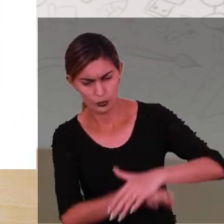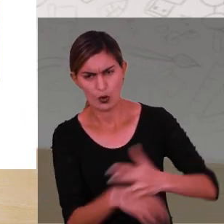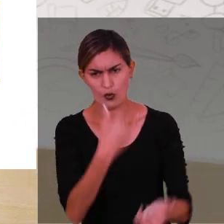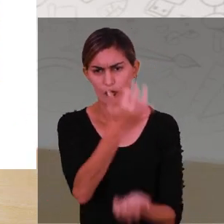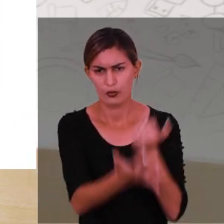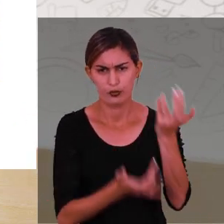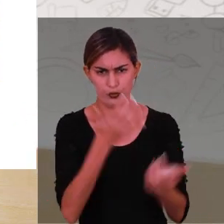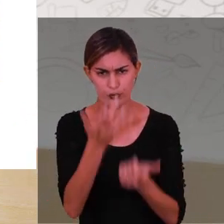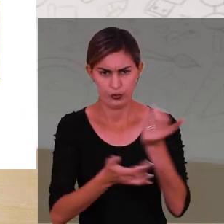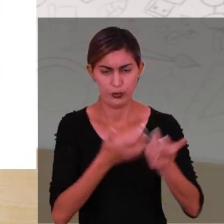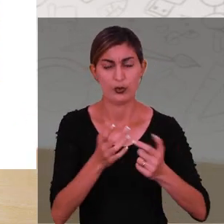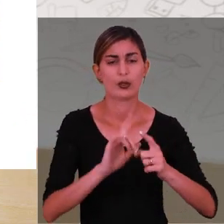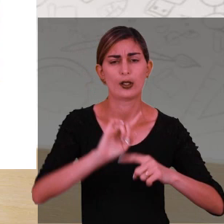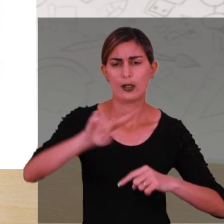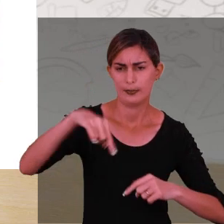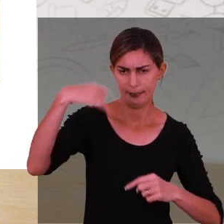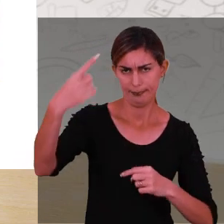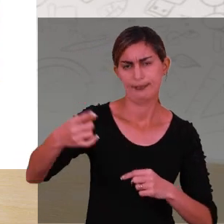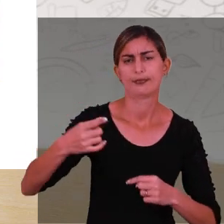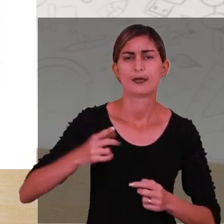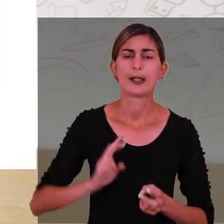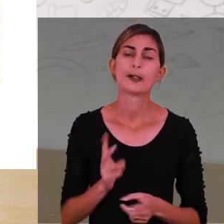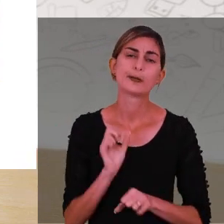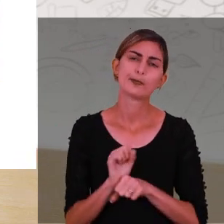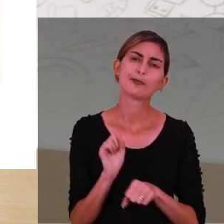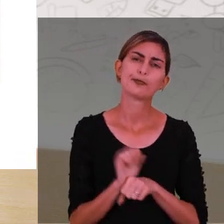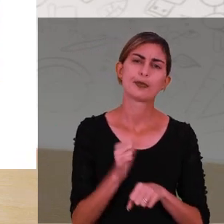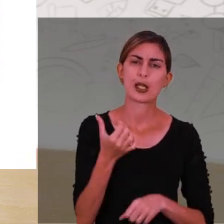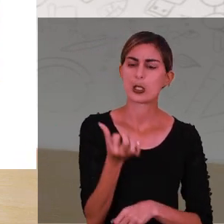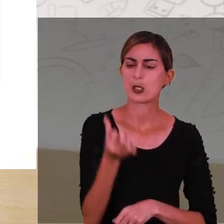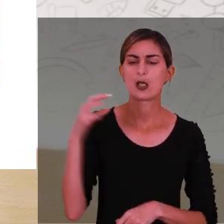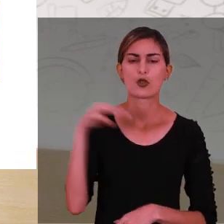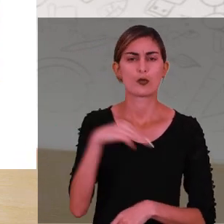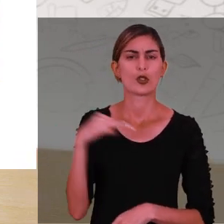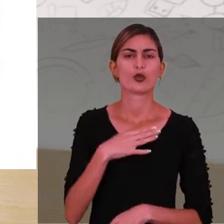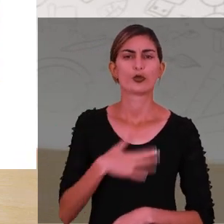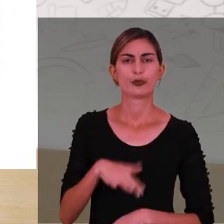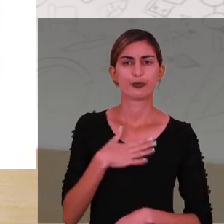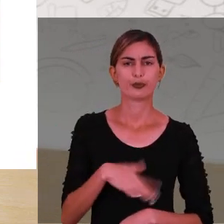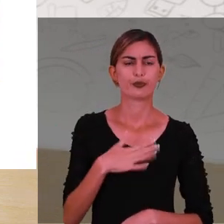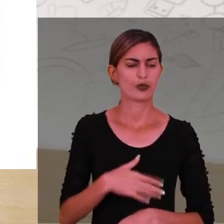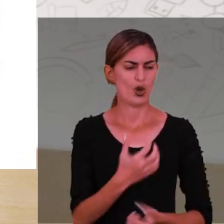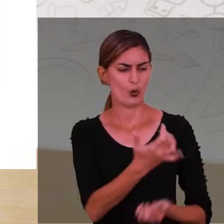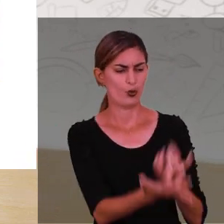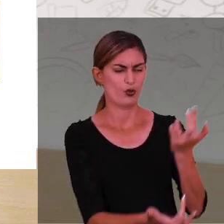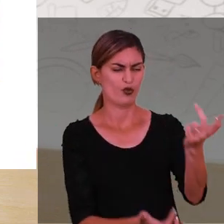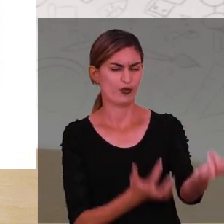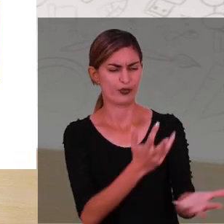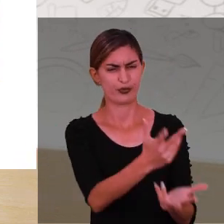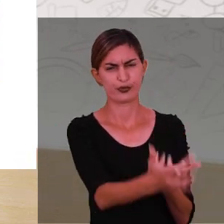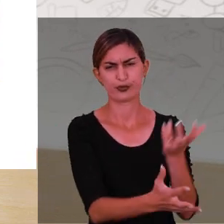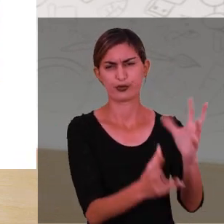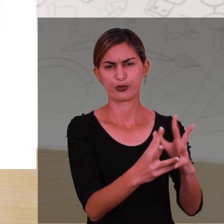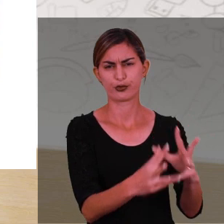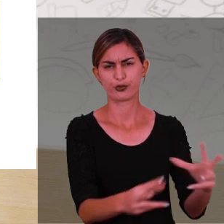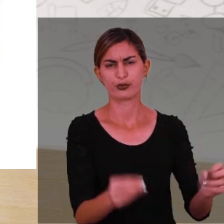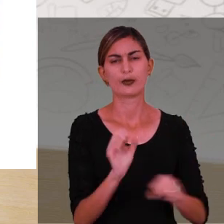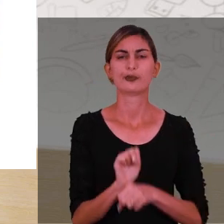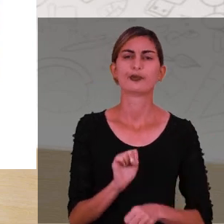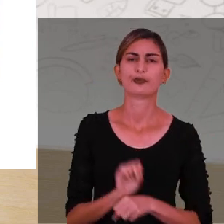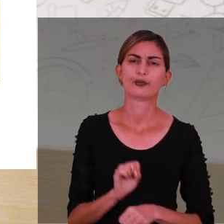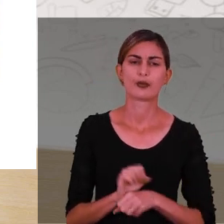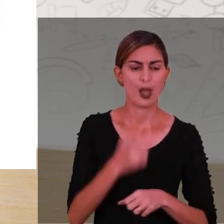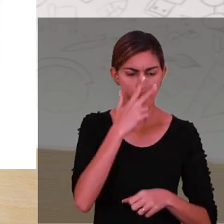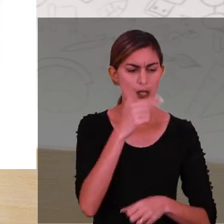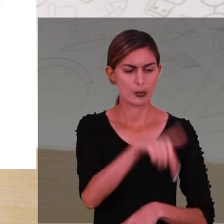interior deste forno. Em seguida, ele aguarda 6 minutos pelo aquecimento do produto, só que esse aguardo